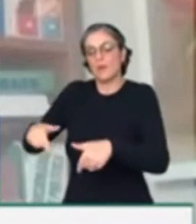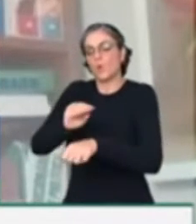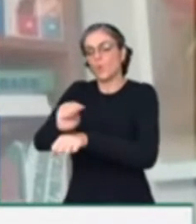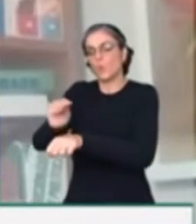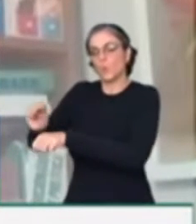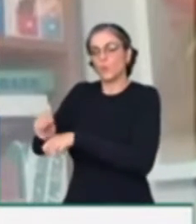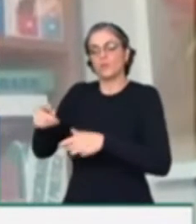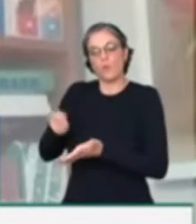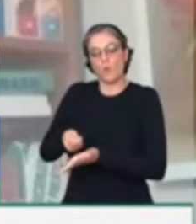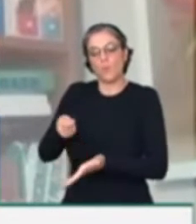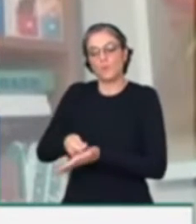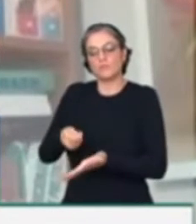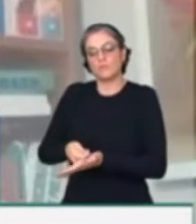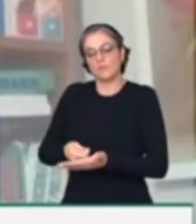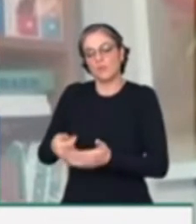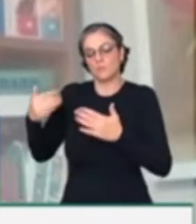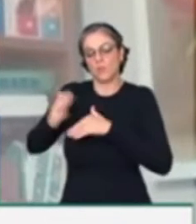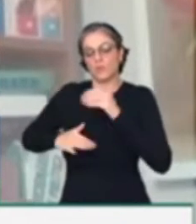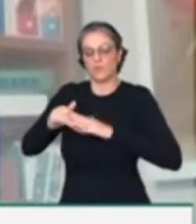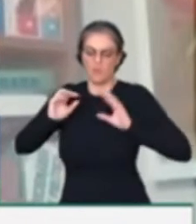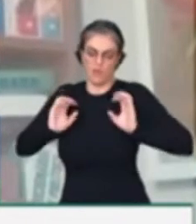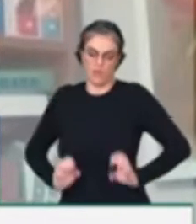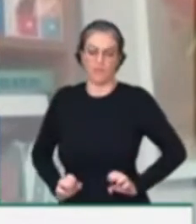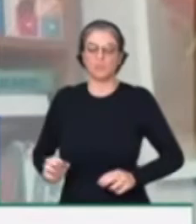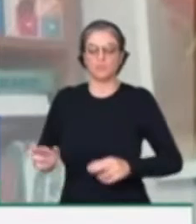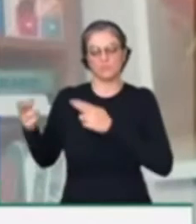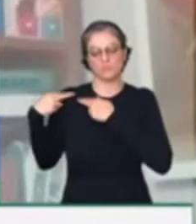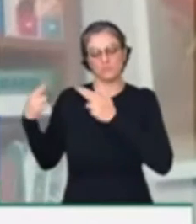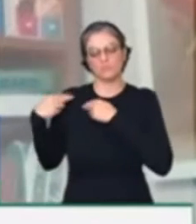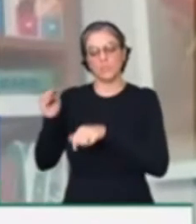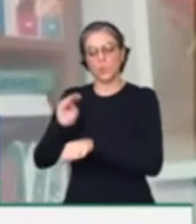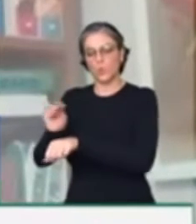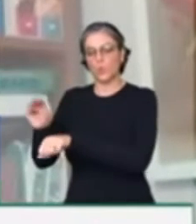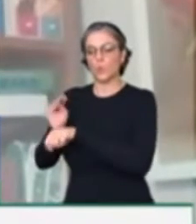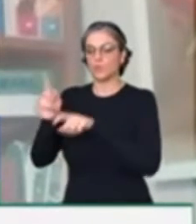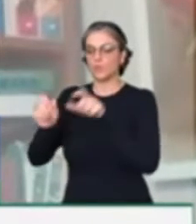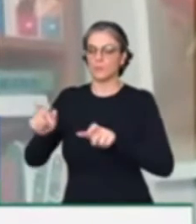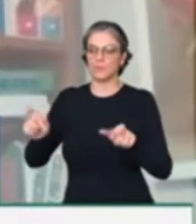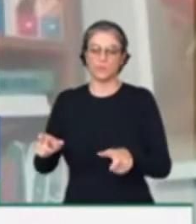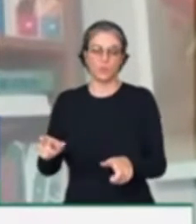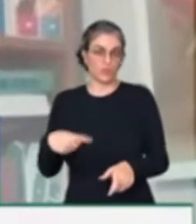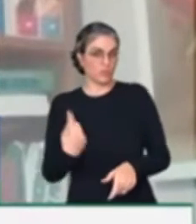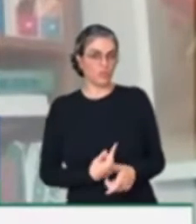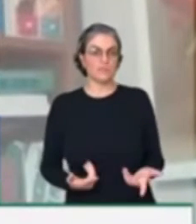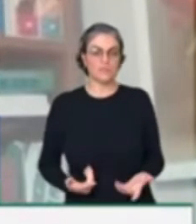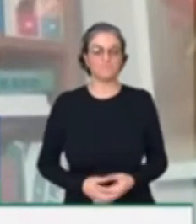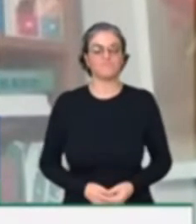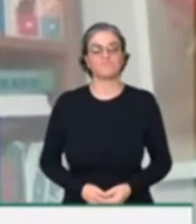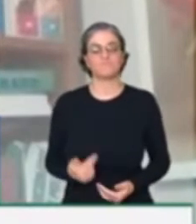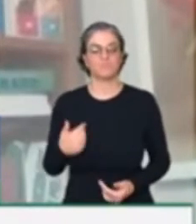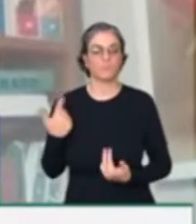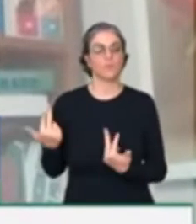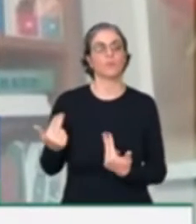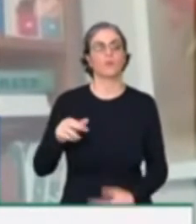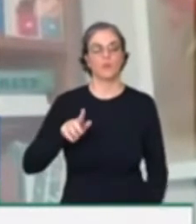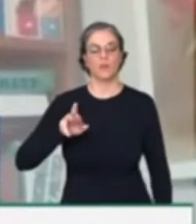profissão exige, mas porque a dimensão ética exige, cuidando de todos e todas nós. Então, quero me somar ao deputado Reginaldo Lopes,